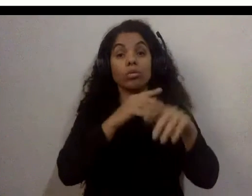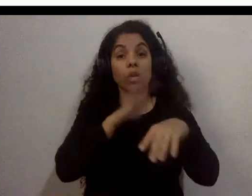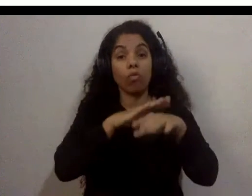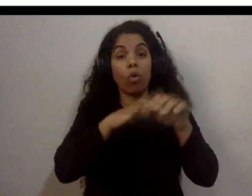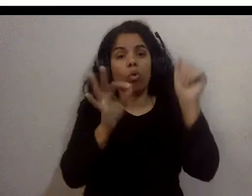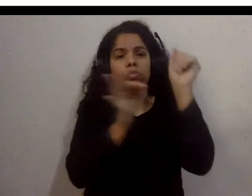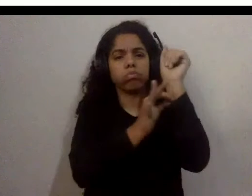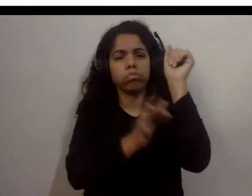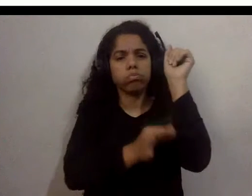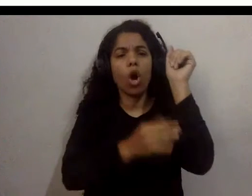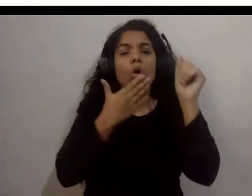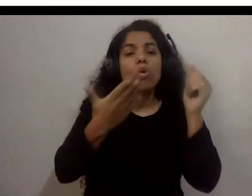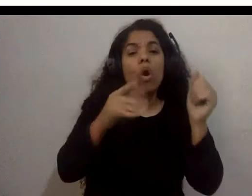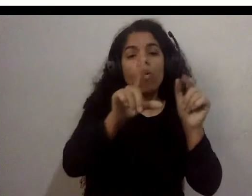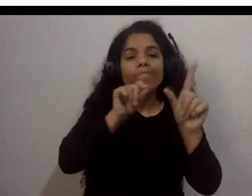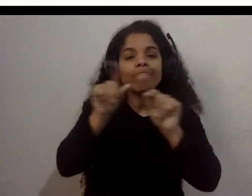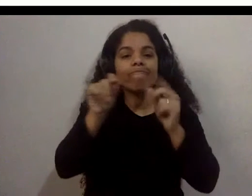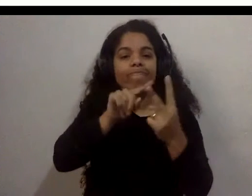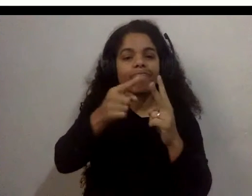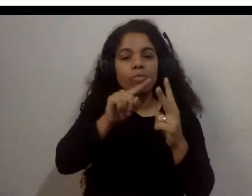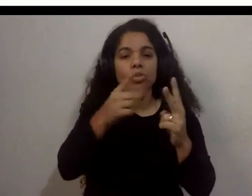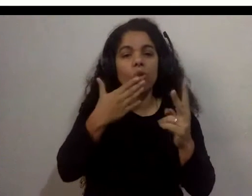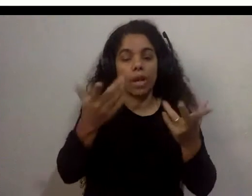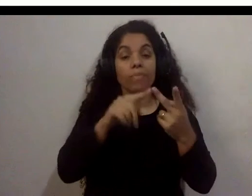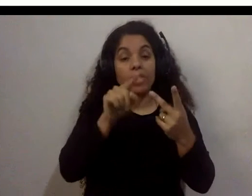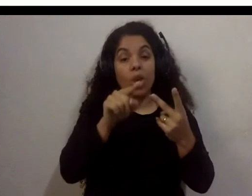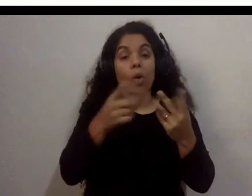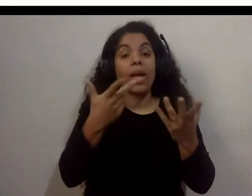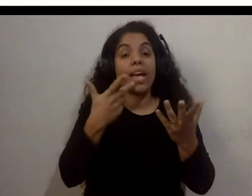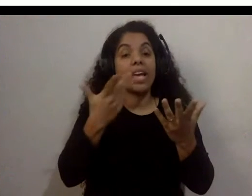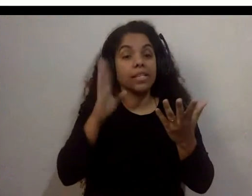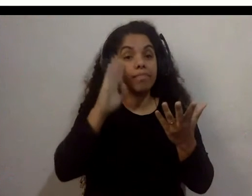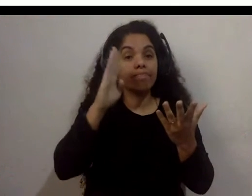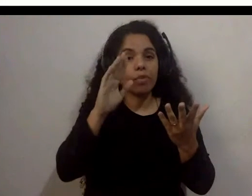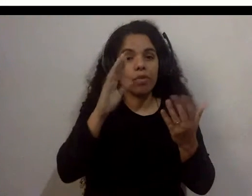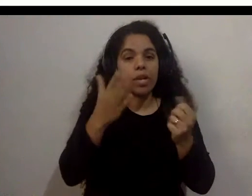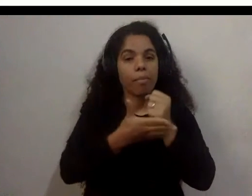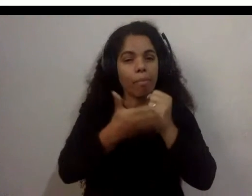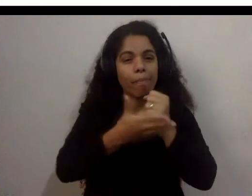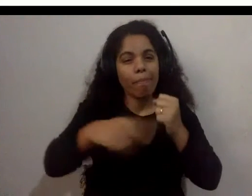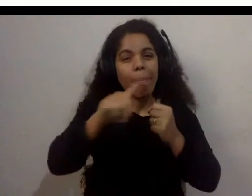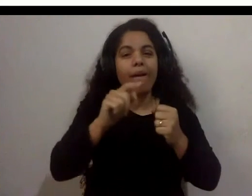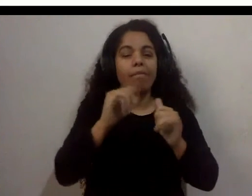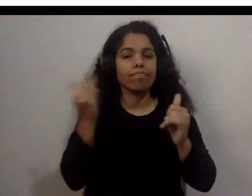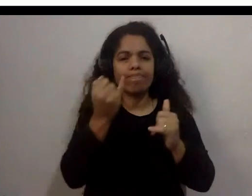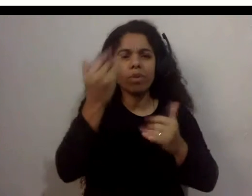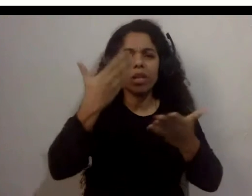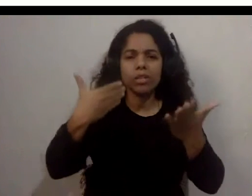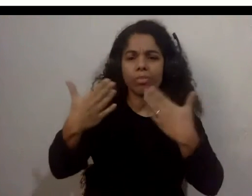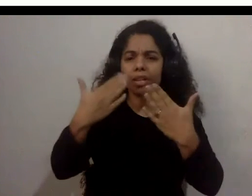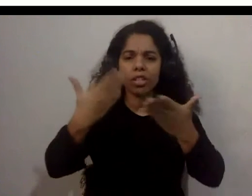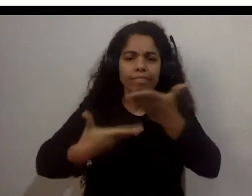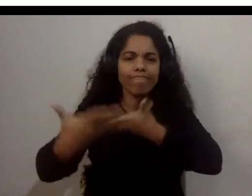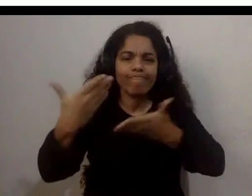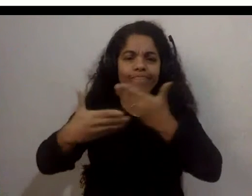codificar, qual escola eu vou usar? Essa base, esse fundamento, ele é importante para a gente poder dialogar